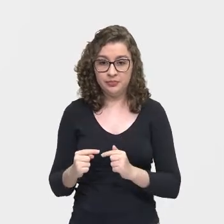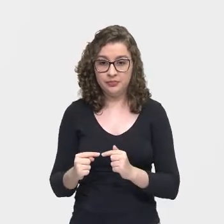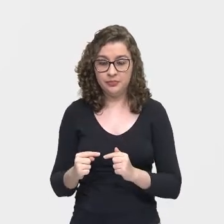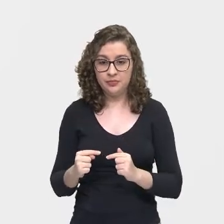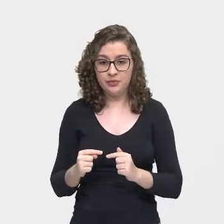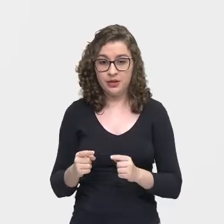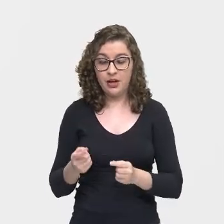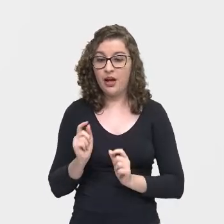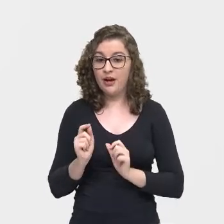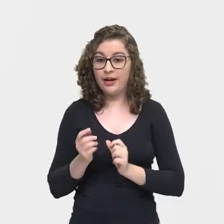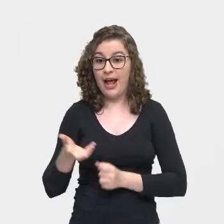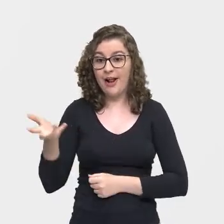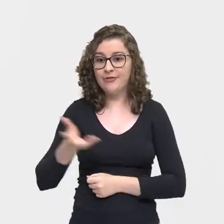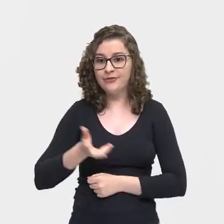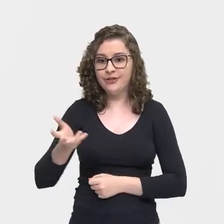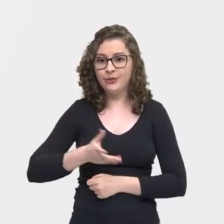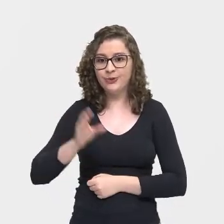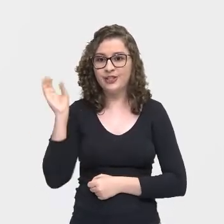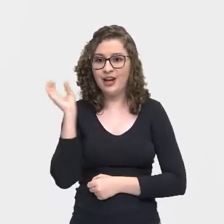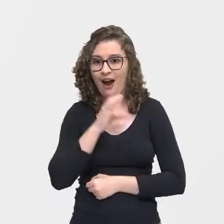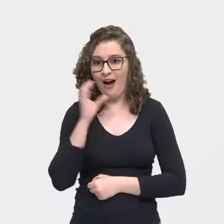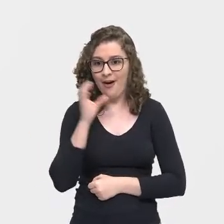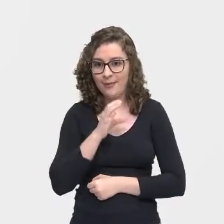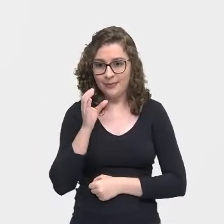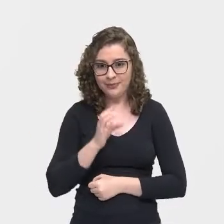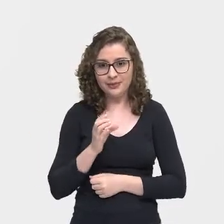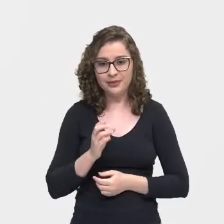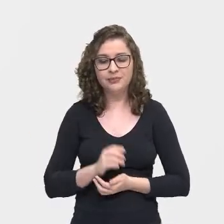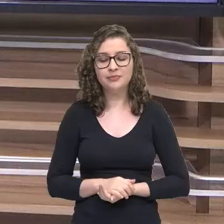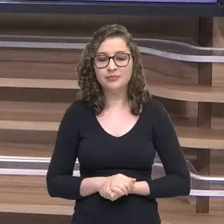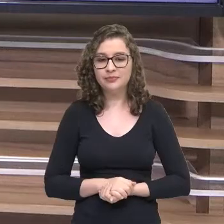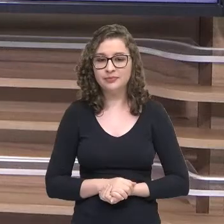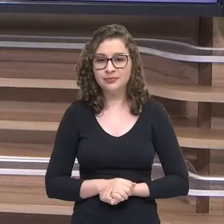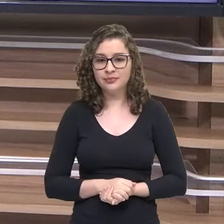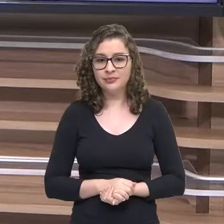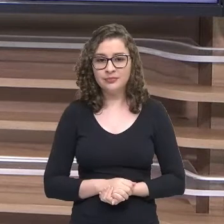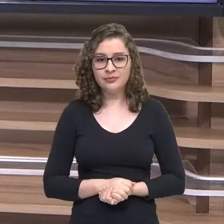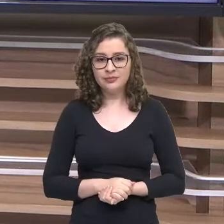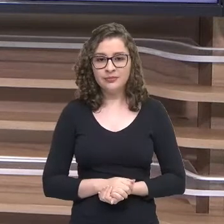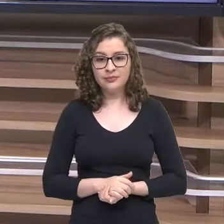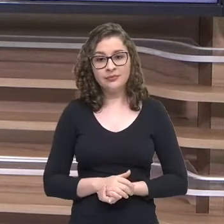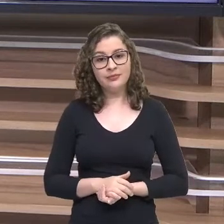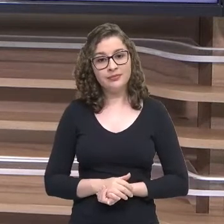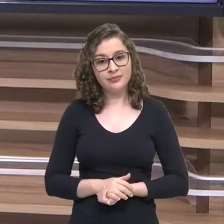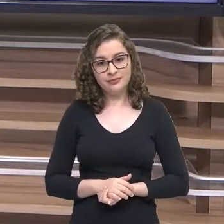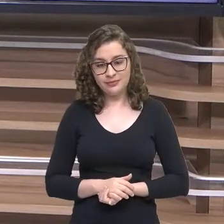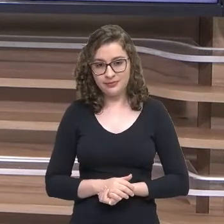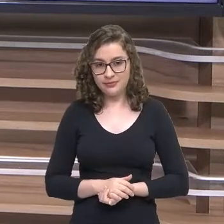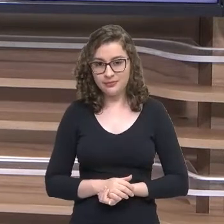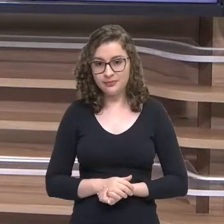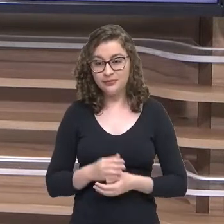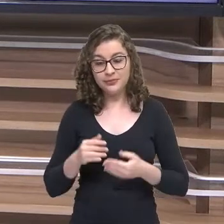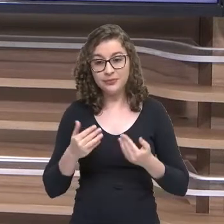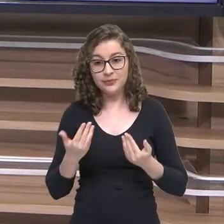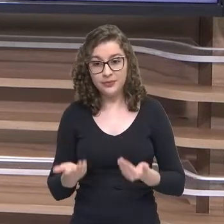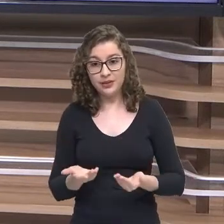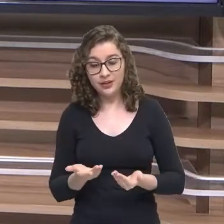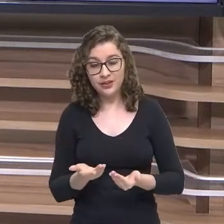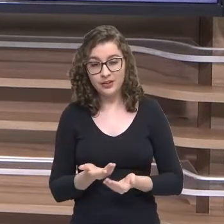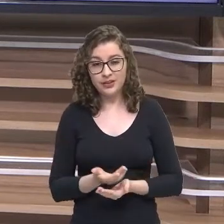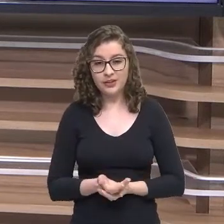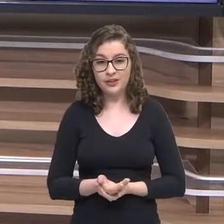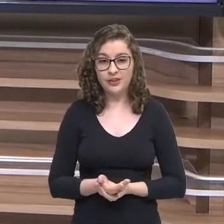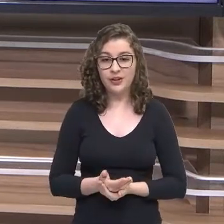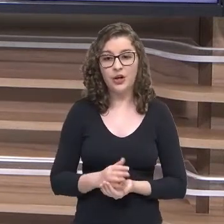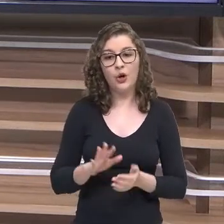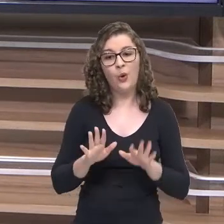a velocidade com que a reação vai acontecer tende a ser maior. Então, toda vez, ou em grande